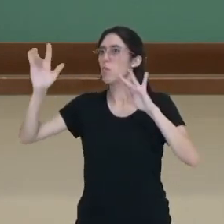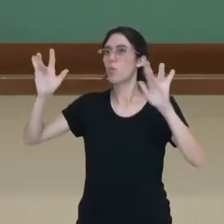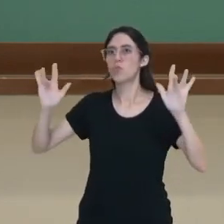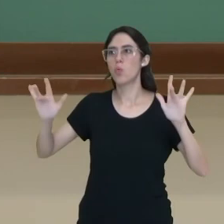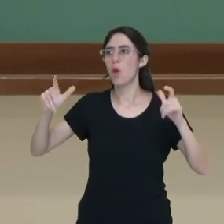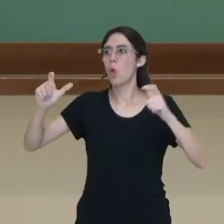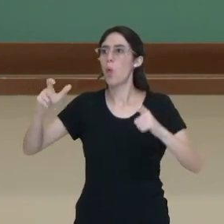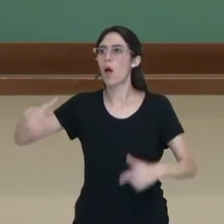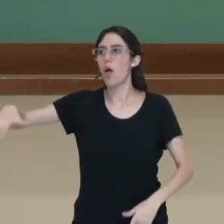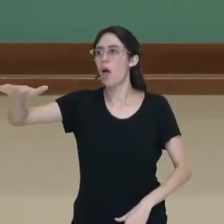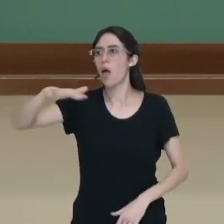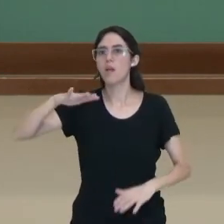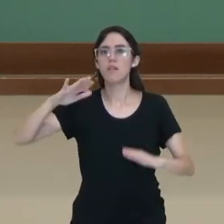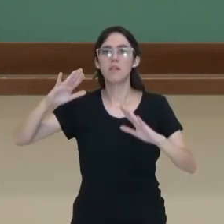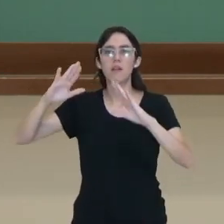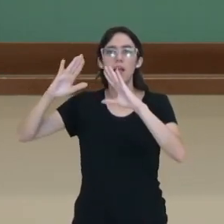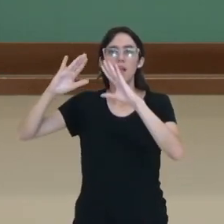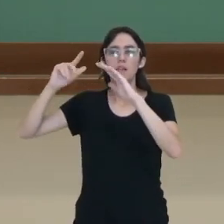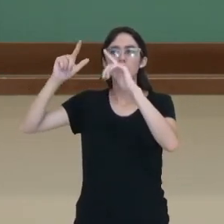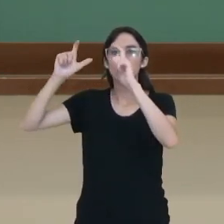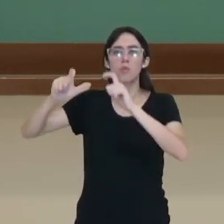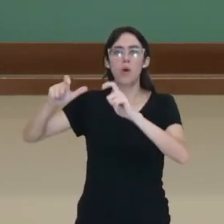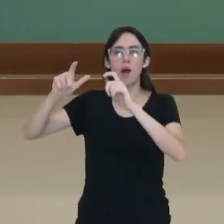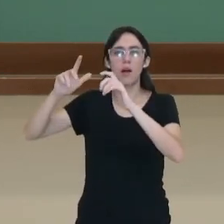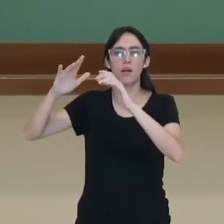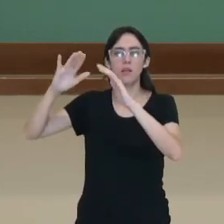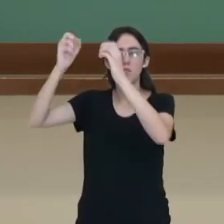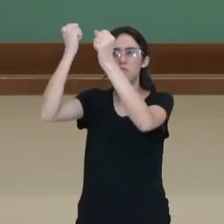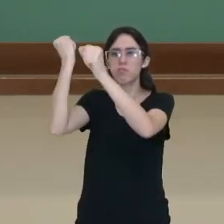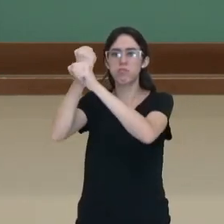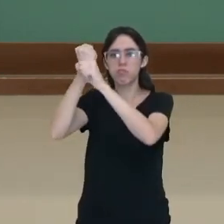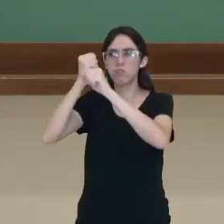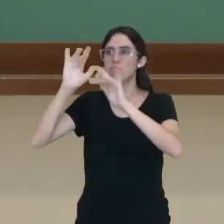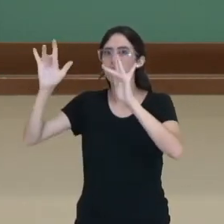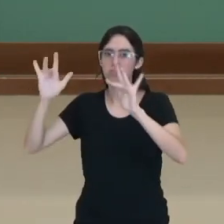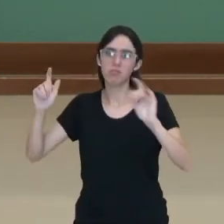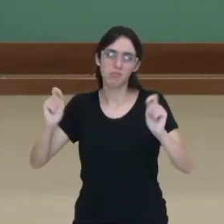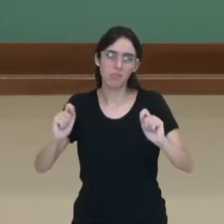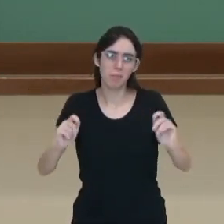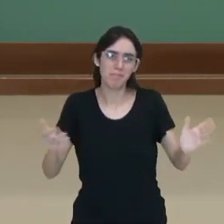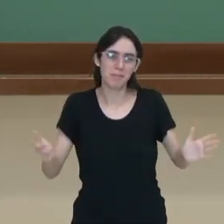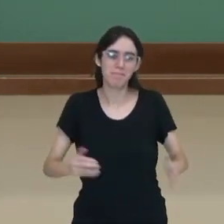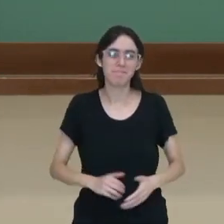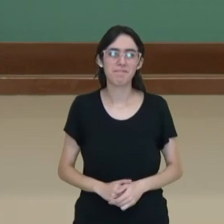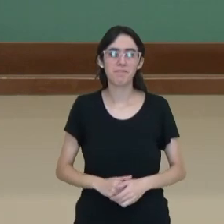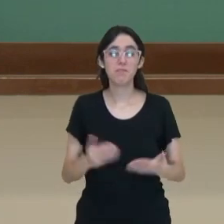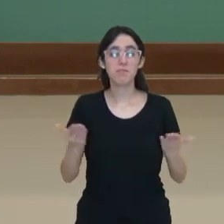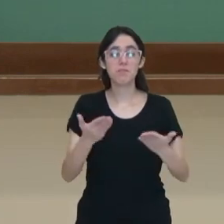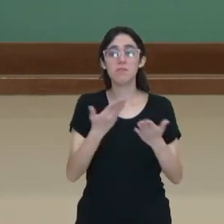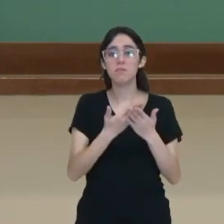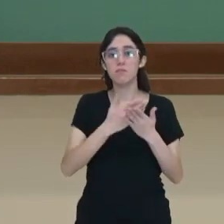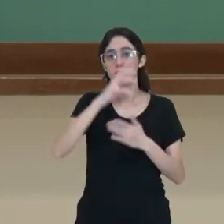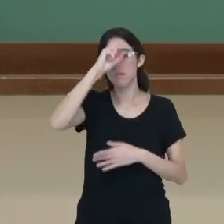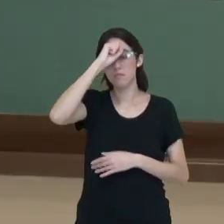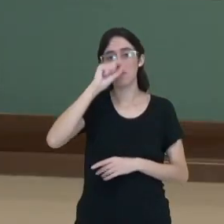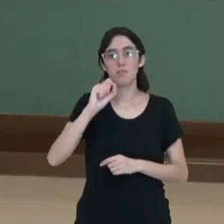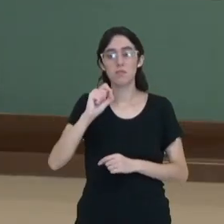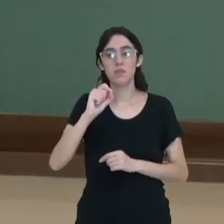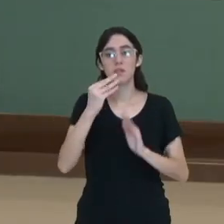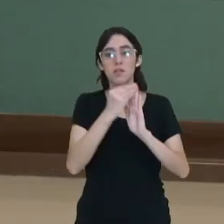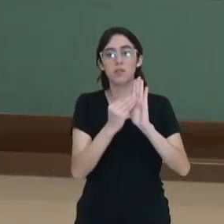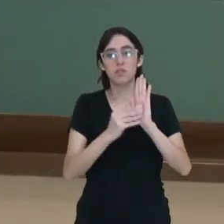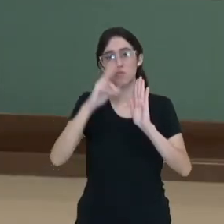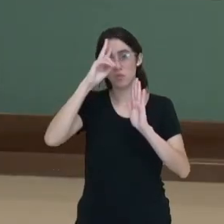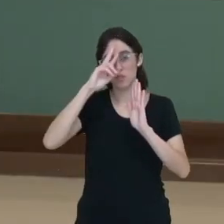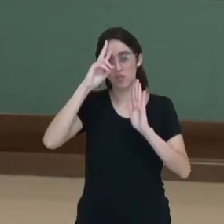o lugar, o templo, mas não o ritual em torno dela. Estudamos hoje que as fontes históricas materiais